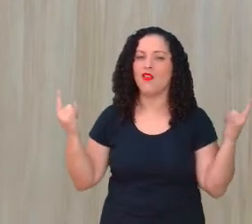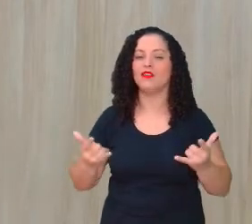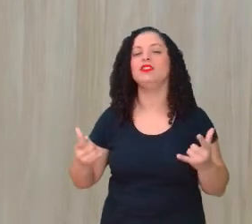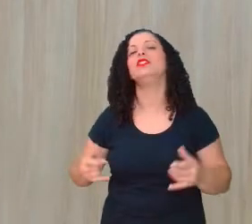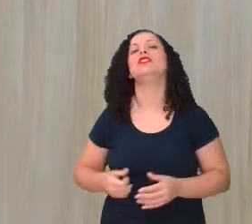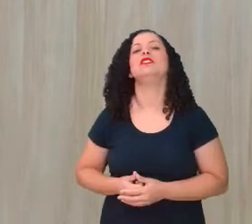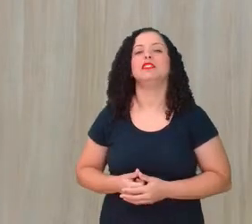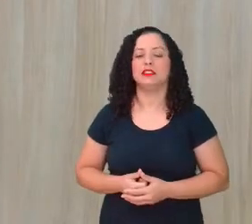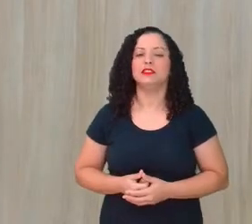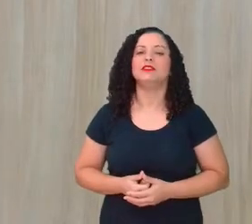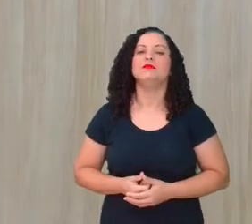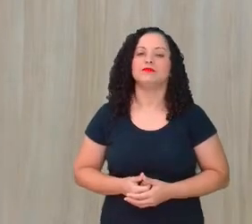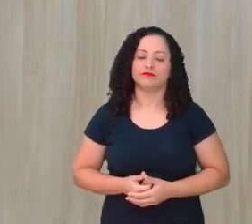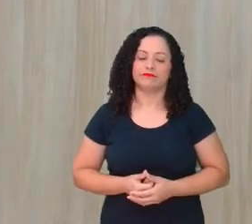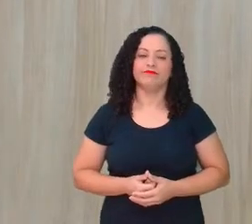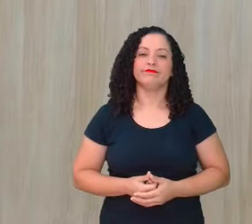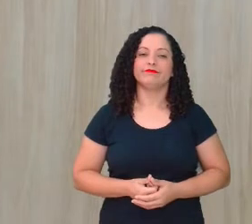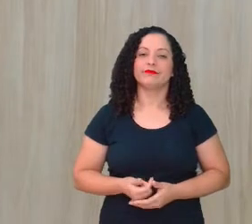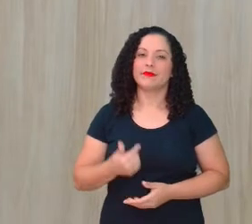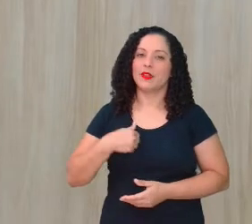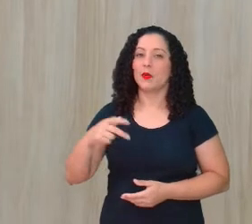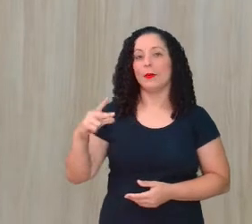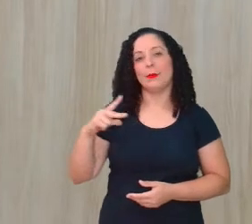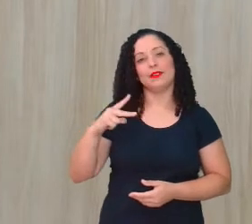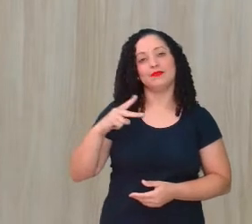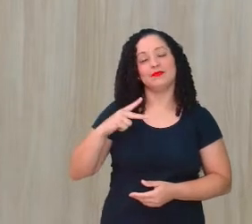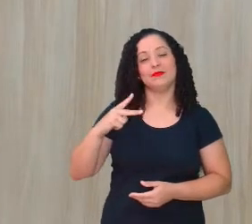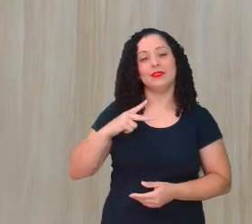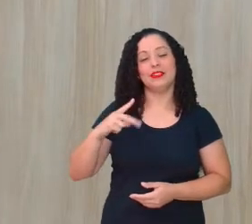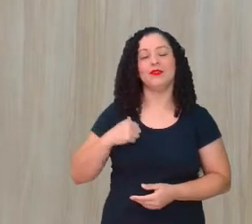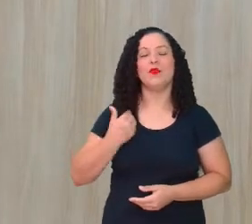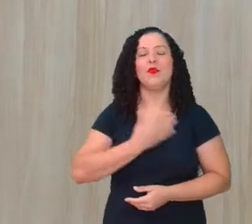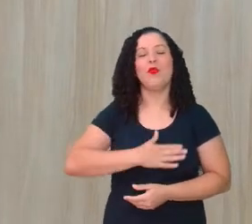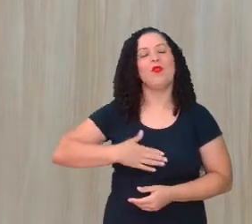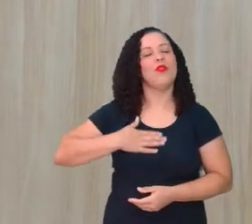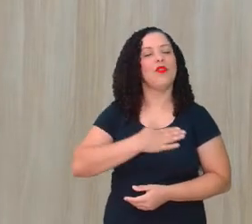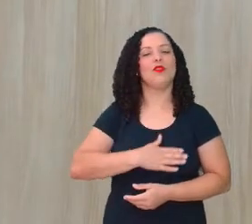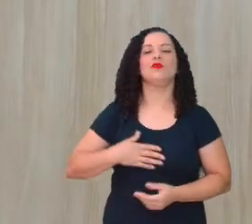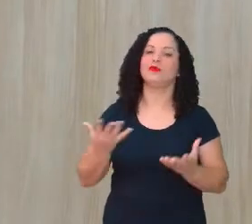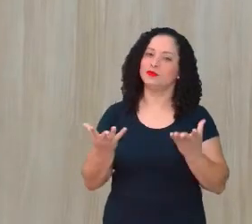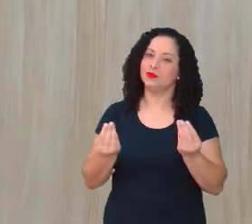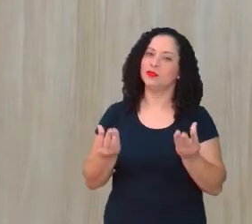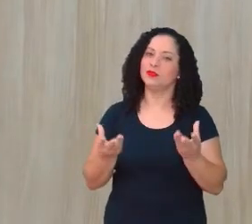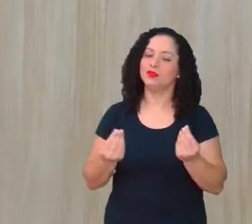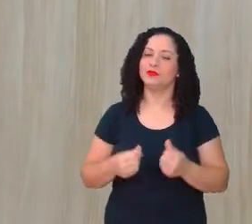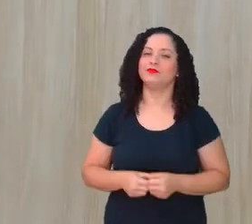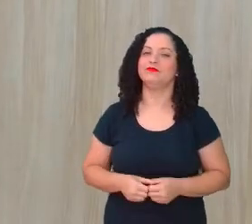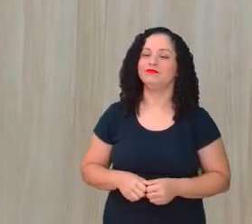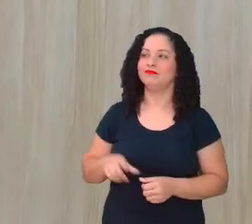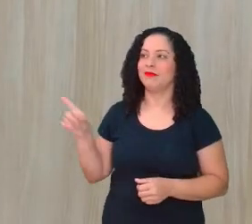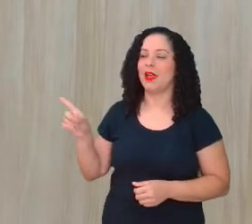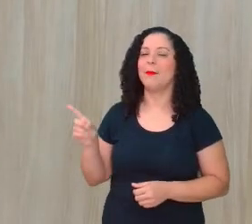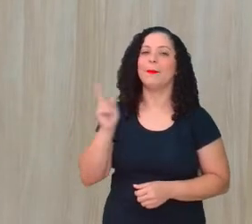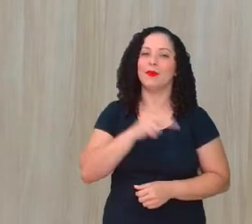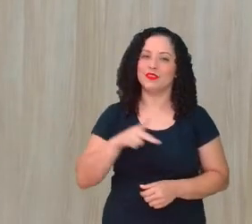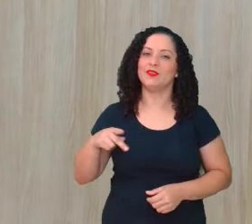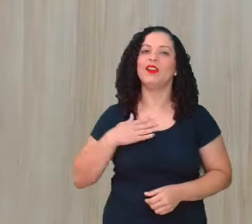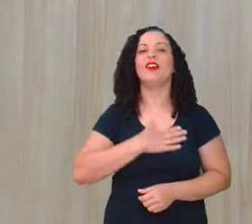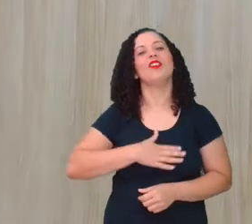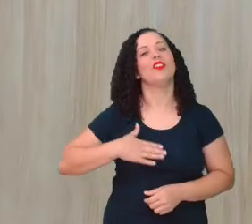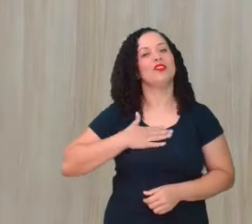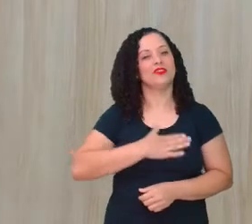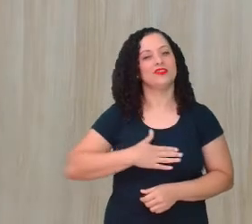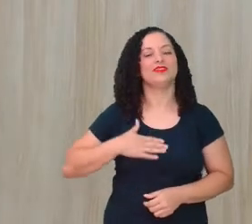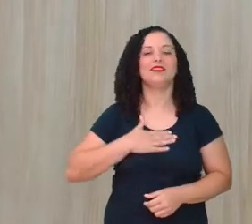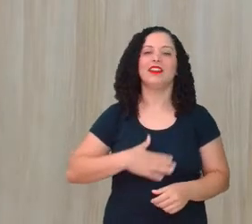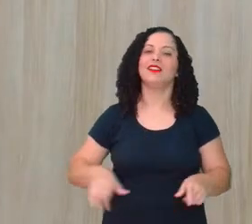do rock and roll, né? Eu, particularmente, eu sou suspeito porque eu gosto muito do Iron Maiden. A professora curte, professora? Curto, sim. Muito bom, e eu né?